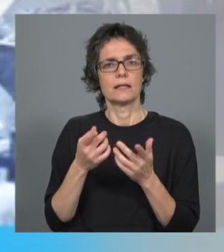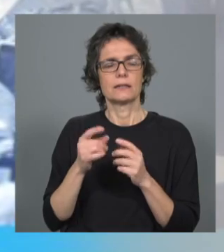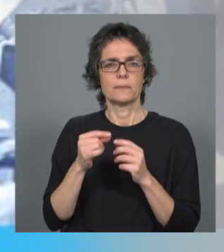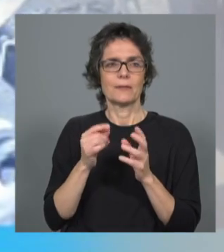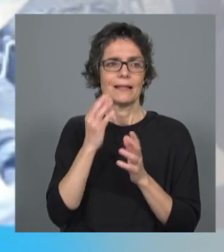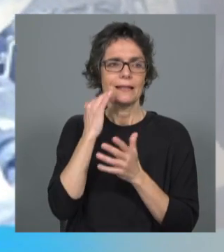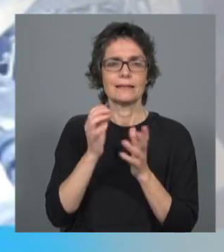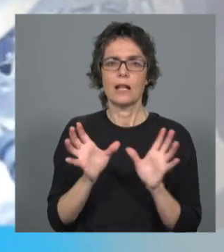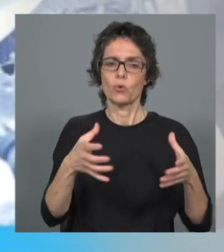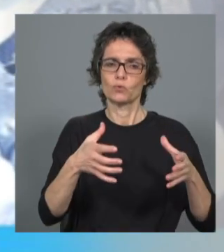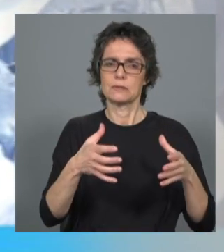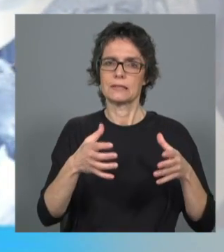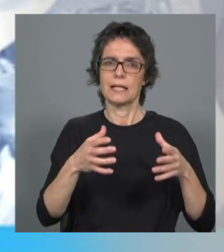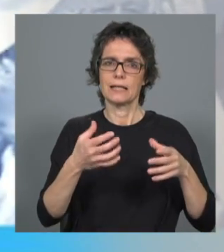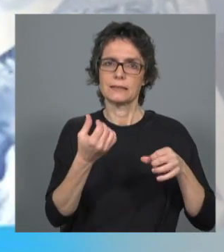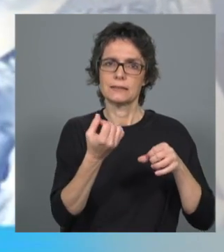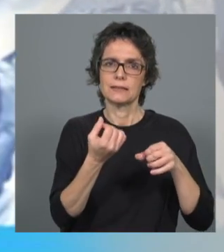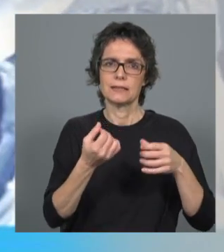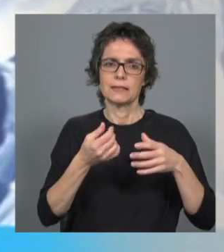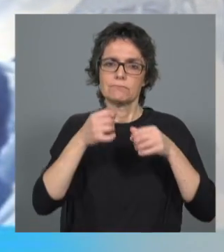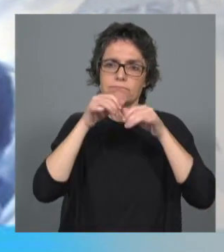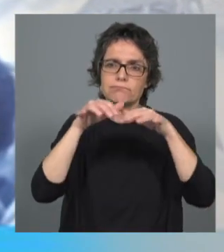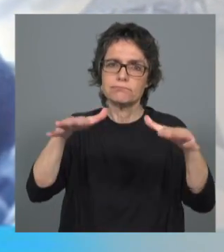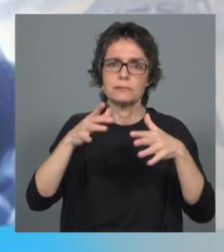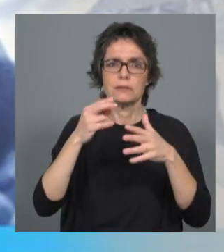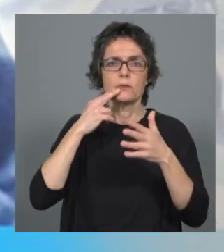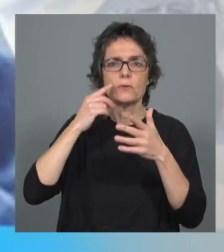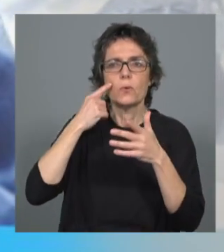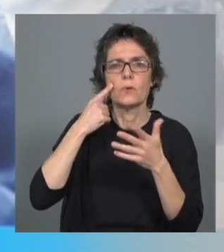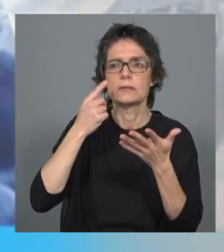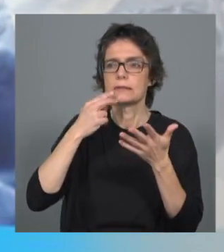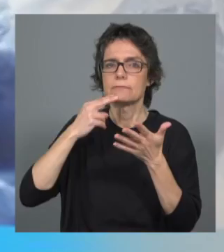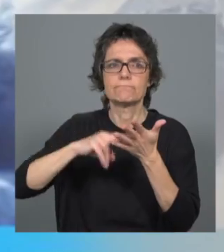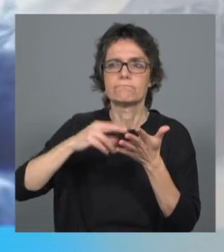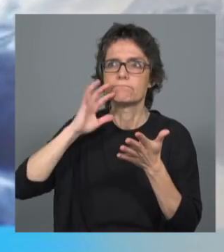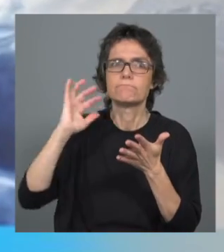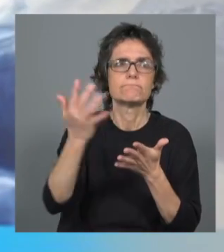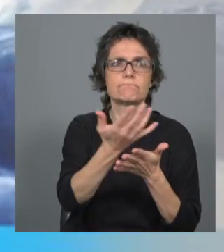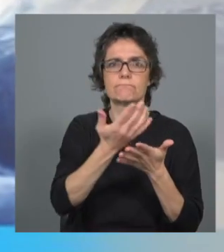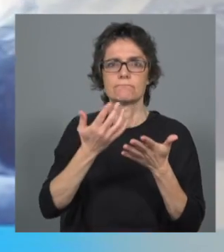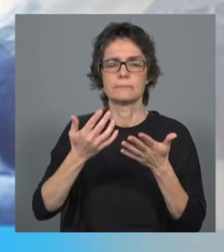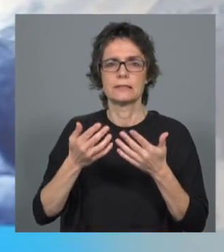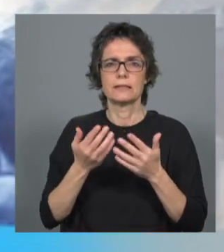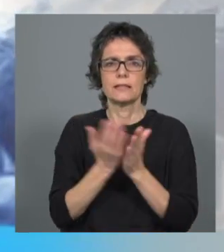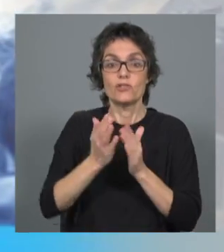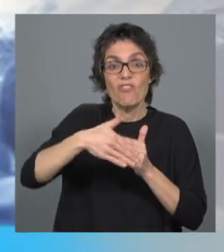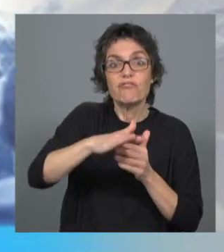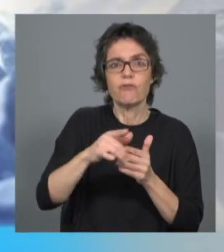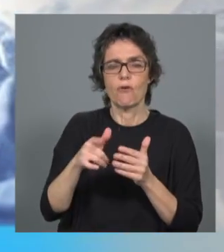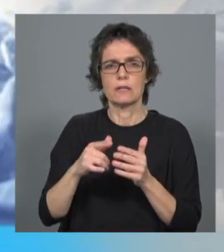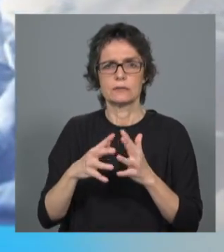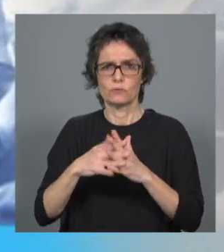comunidade, de os levar a conhecer a realidade onde estão inseridos. inseridos? Isto é profundamente